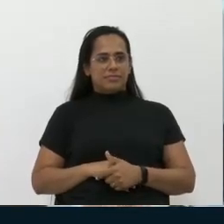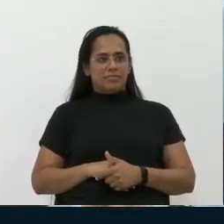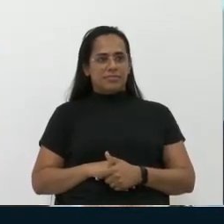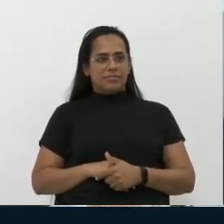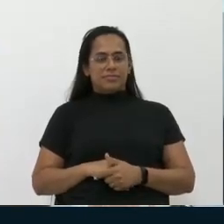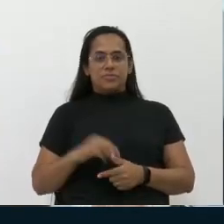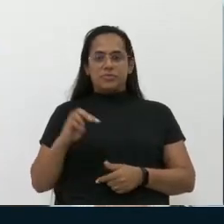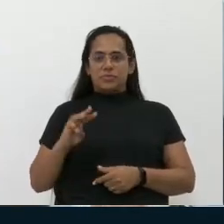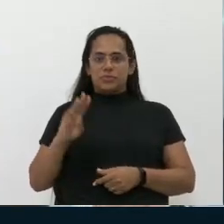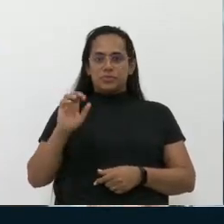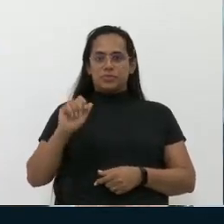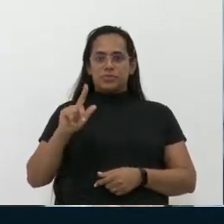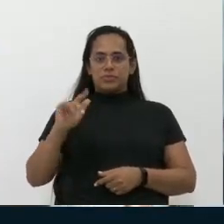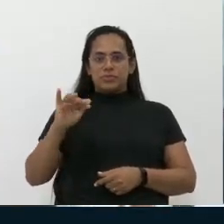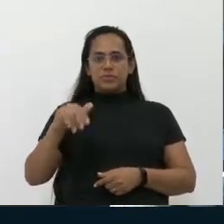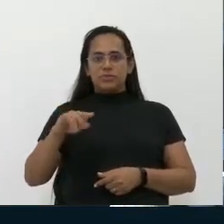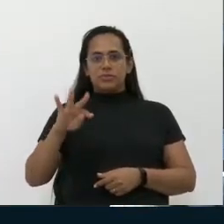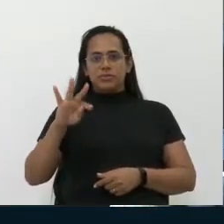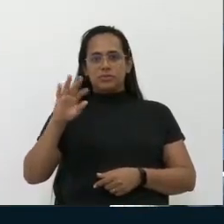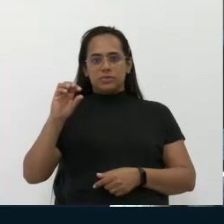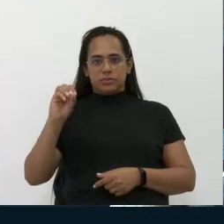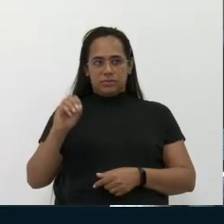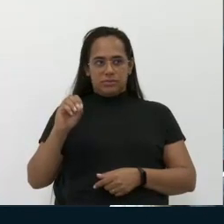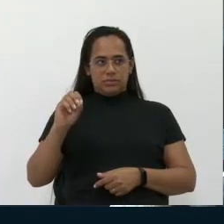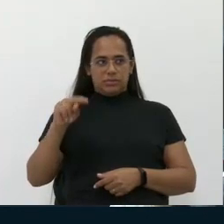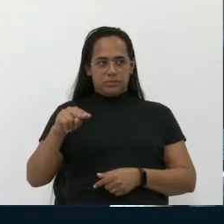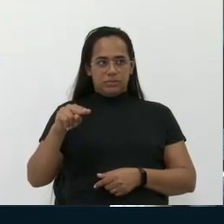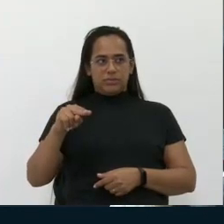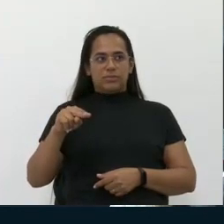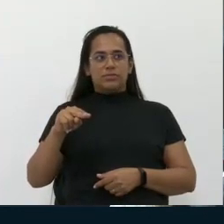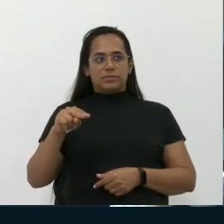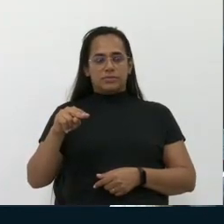Wellington Bezerra, pelo artigo 151.